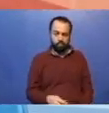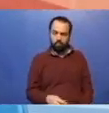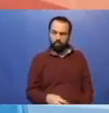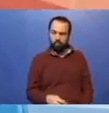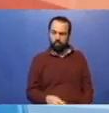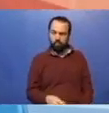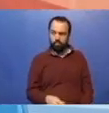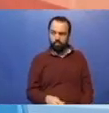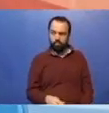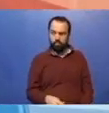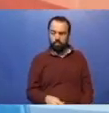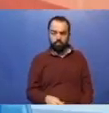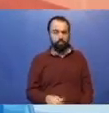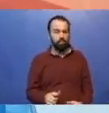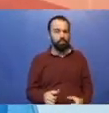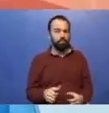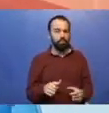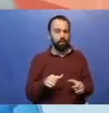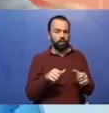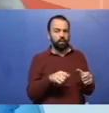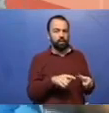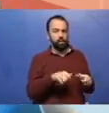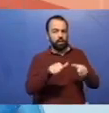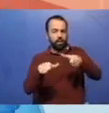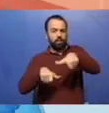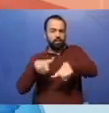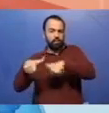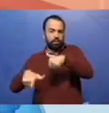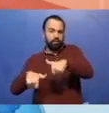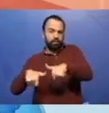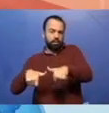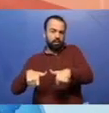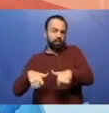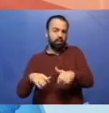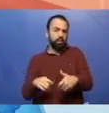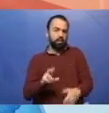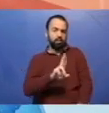Quando isso acontece, nós chamamos que ocorreu uma